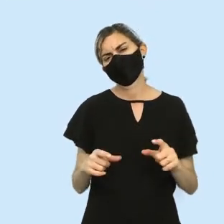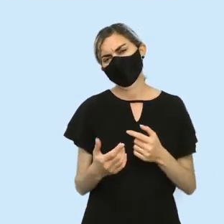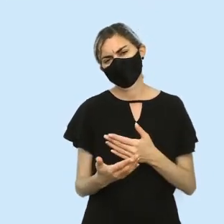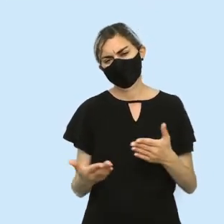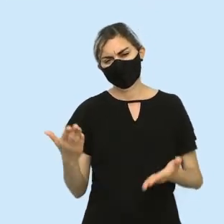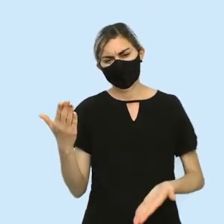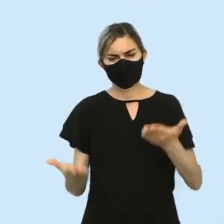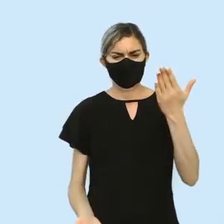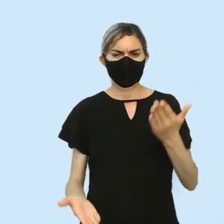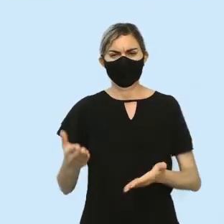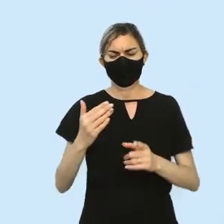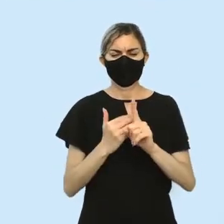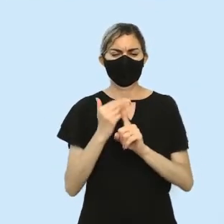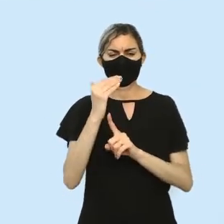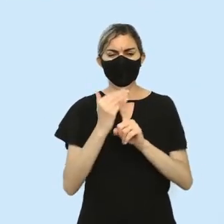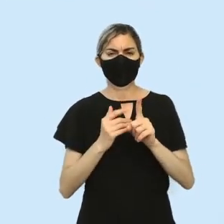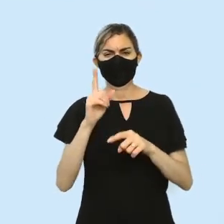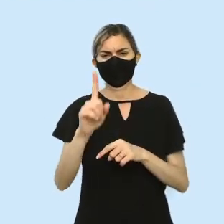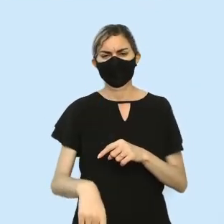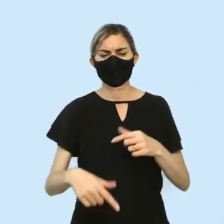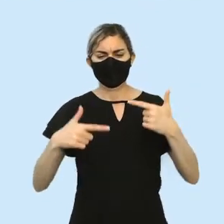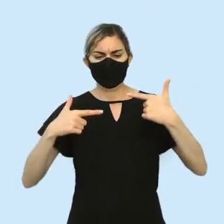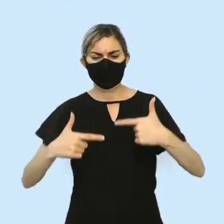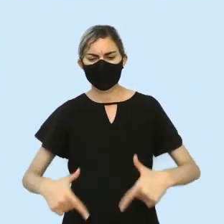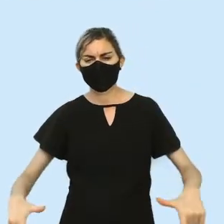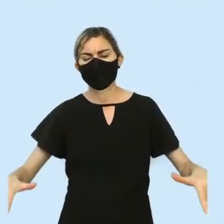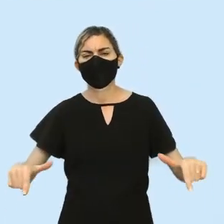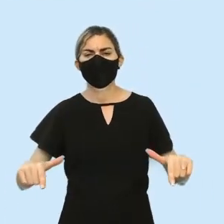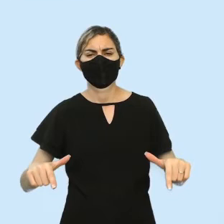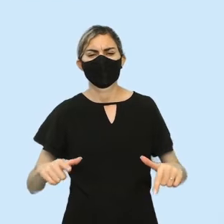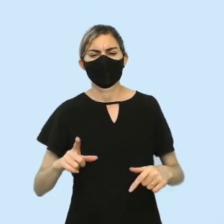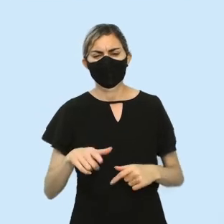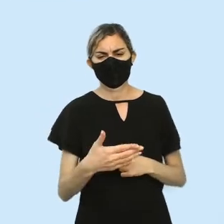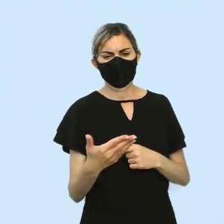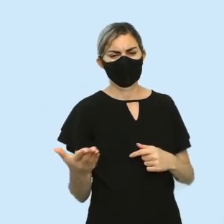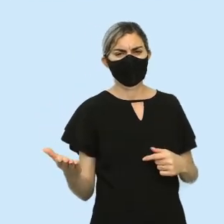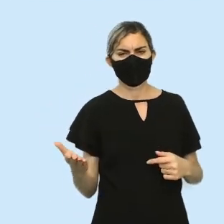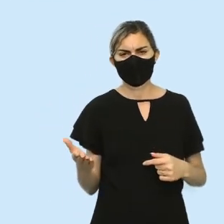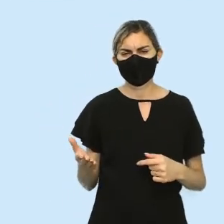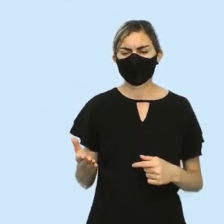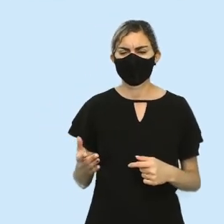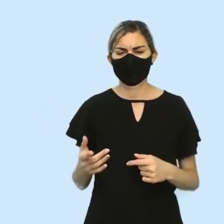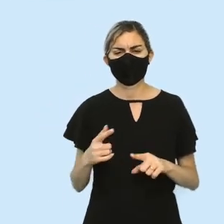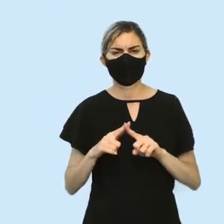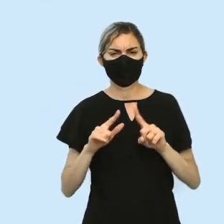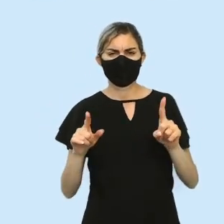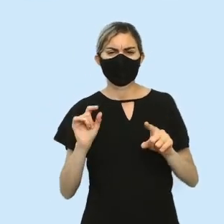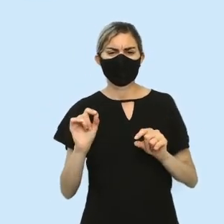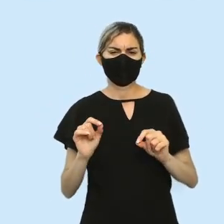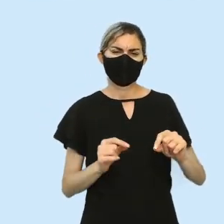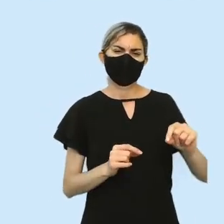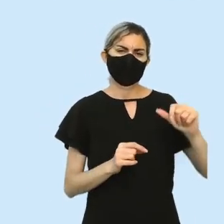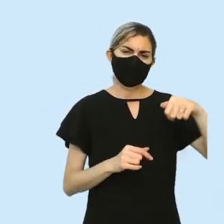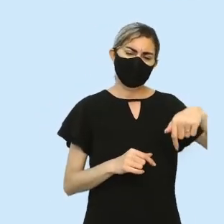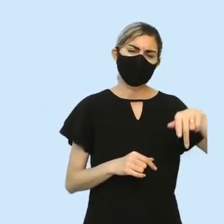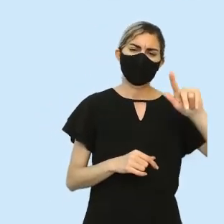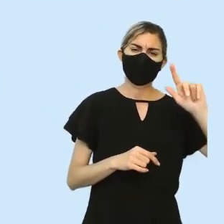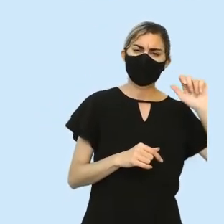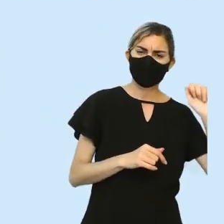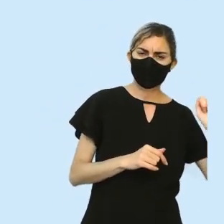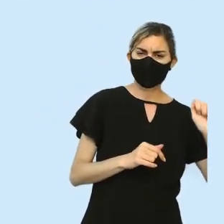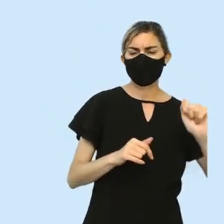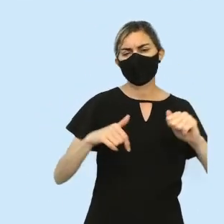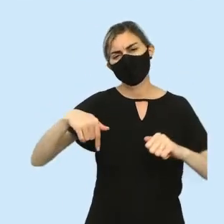do equilíbrio térmico é nula. QA mais QB